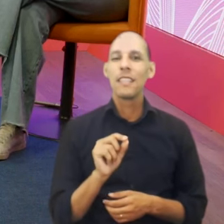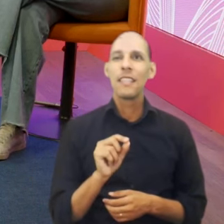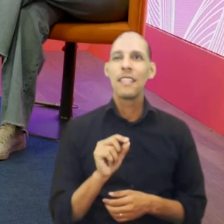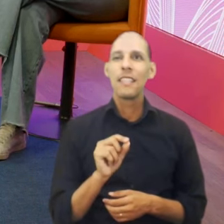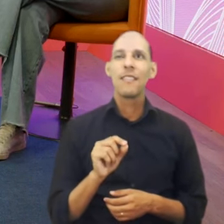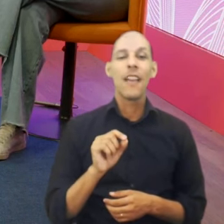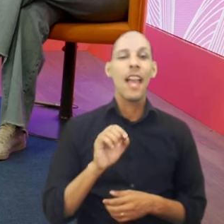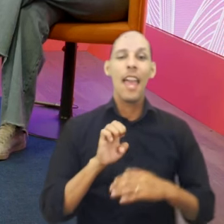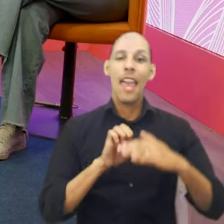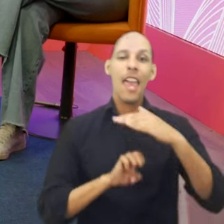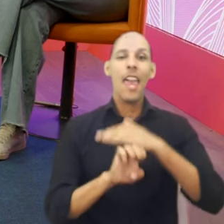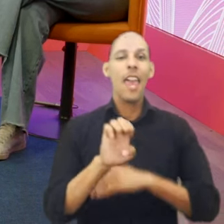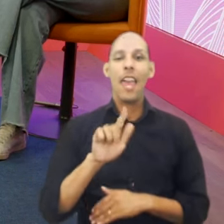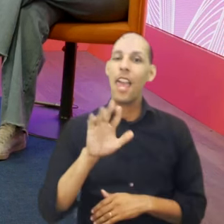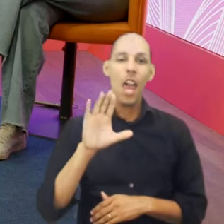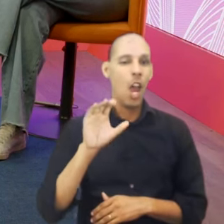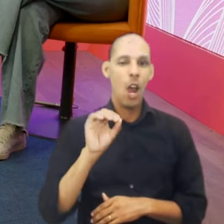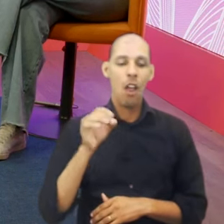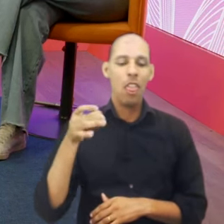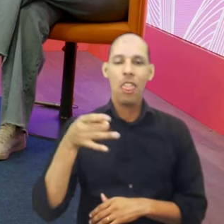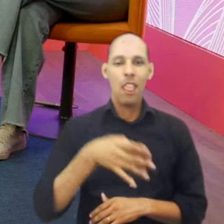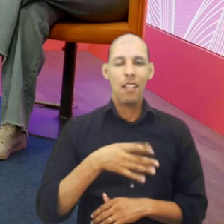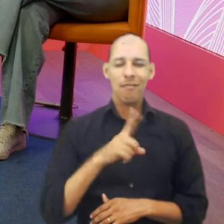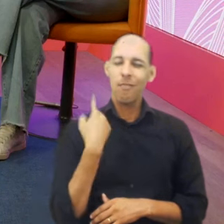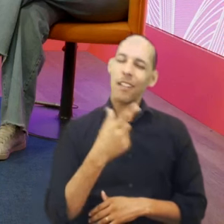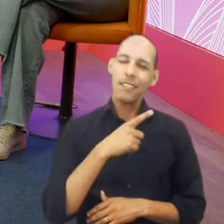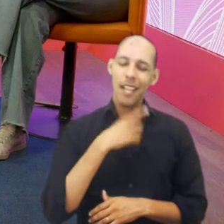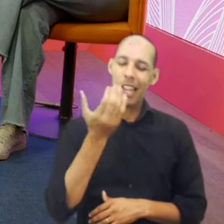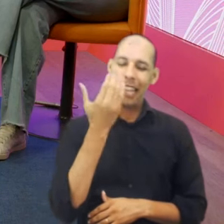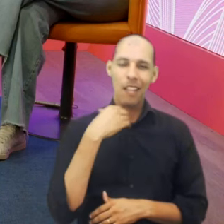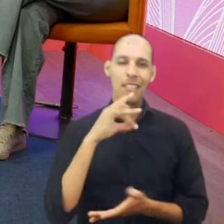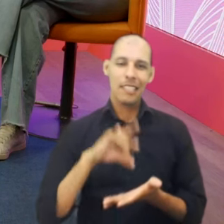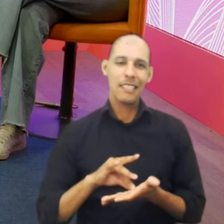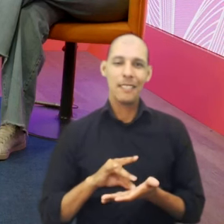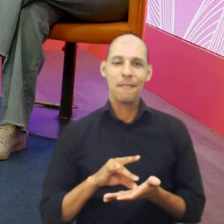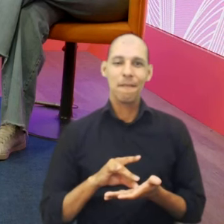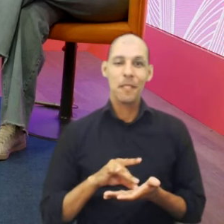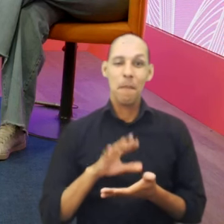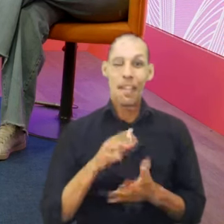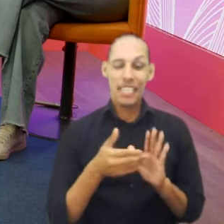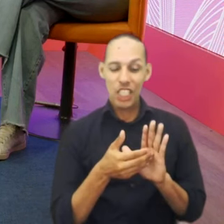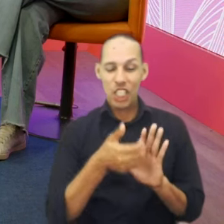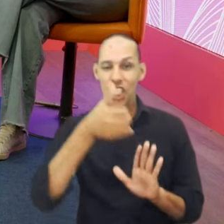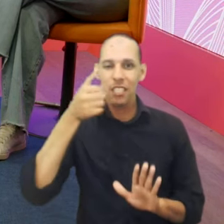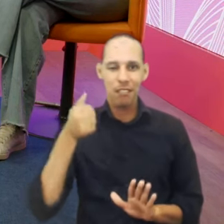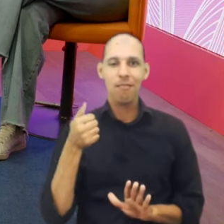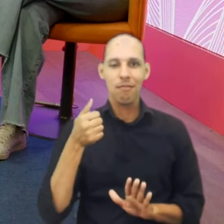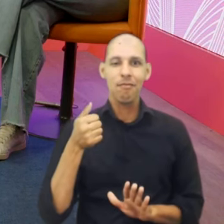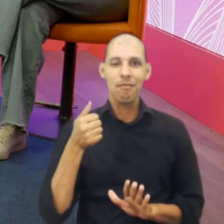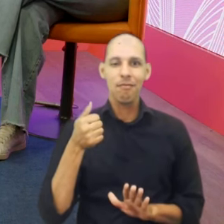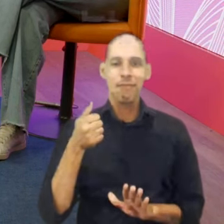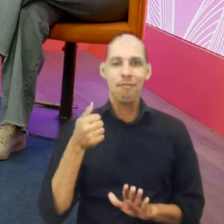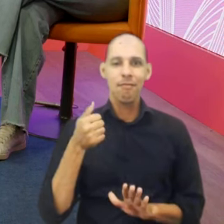do ego. Porque todo mundo tem ego, não adianta. Né? A gente, todo mundo. Tirar esse ego... Tirar